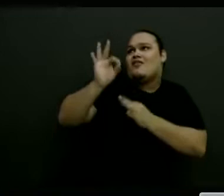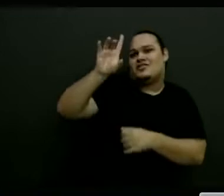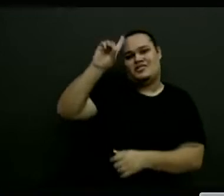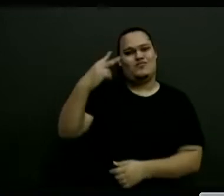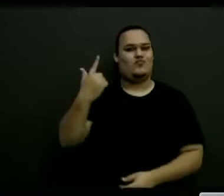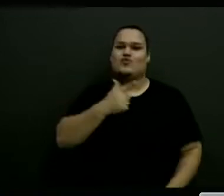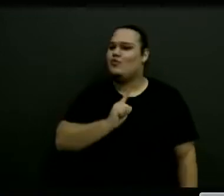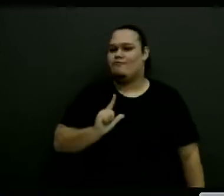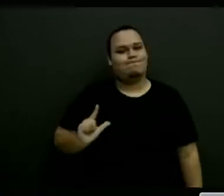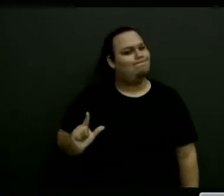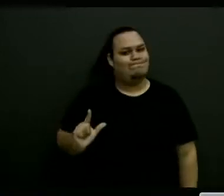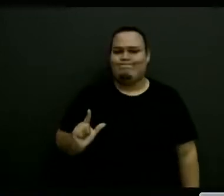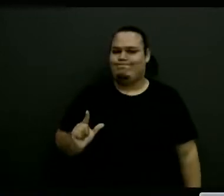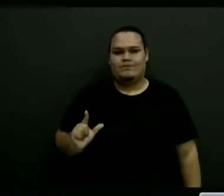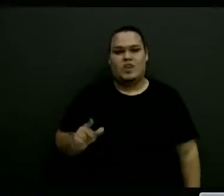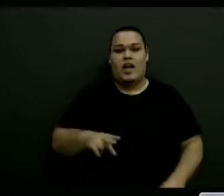Necessitamos do Dunamis de Deus.